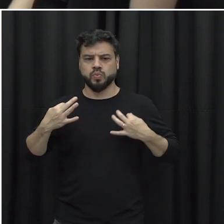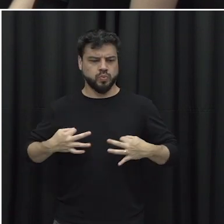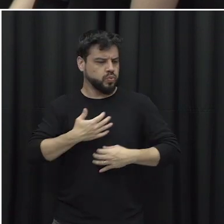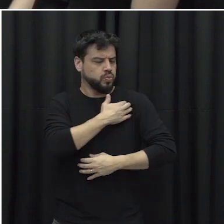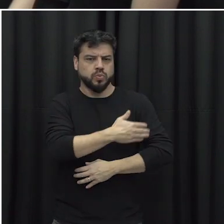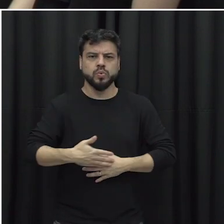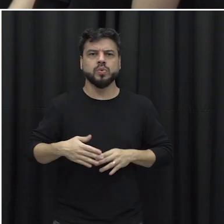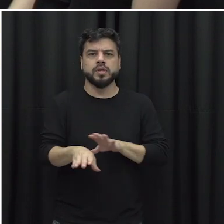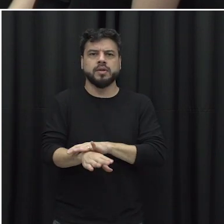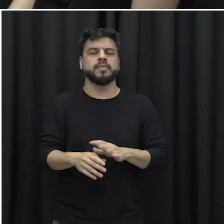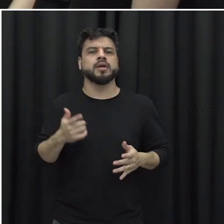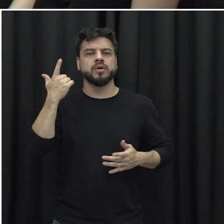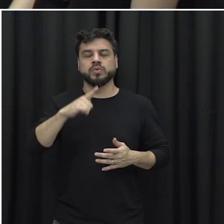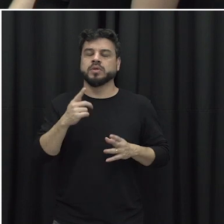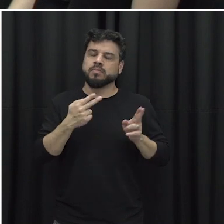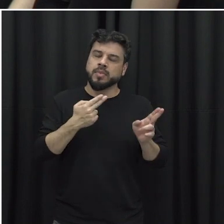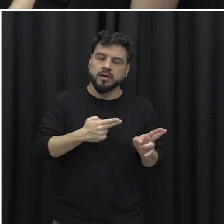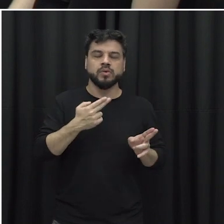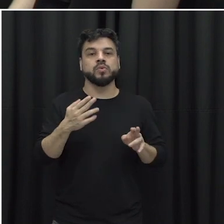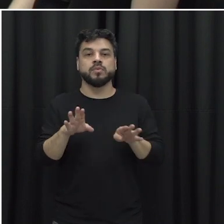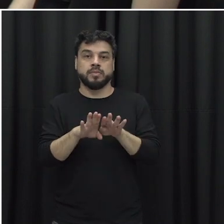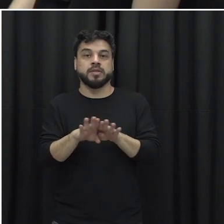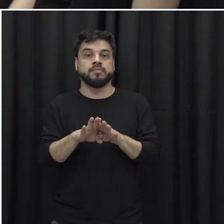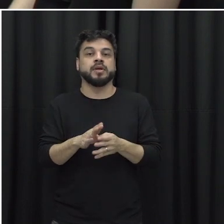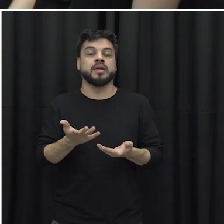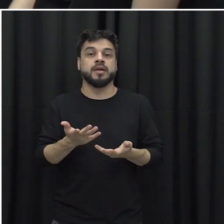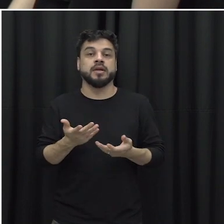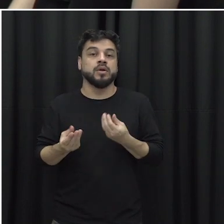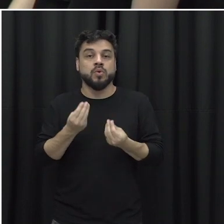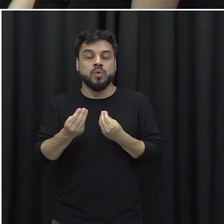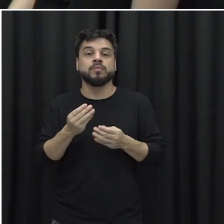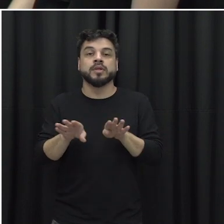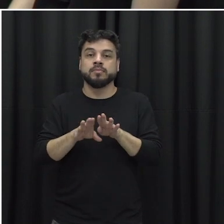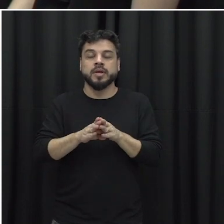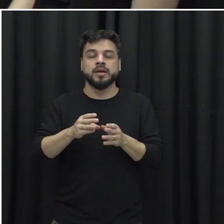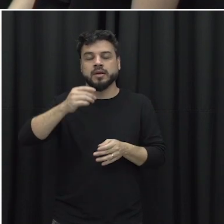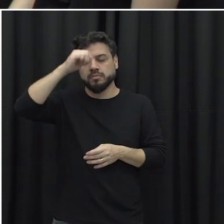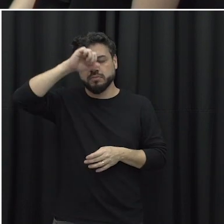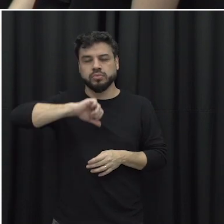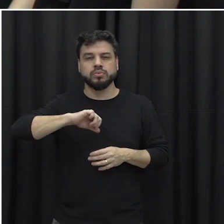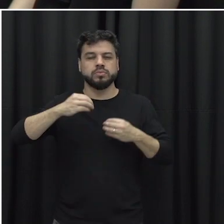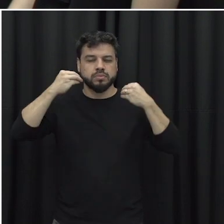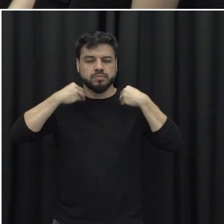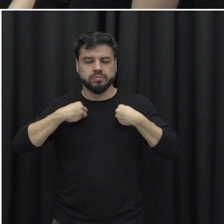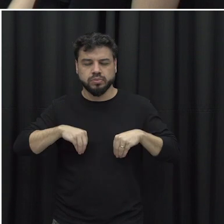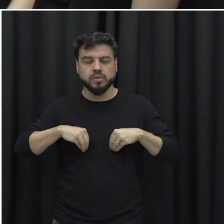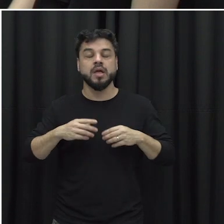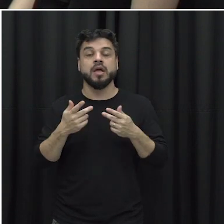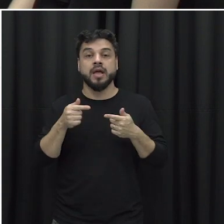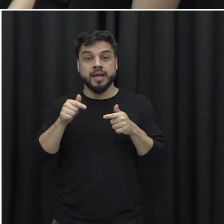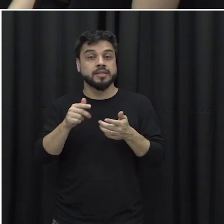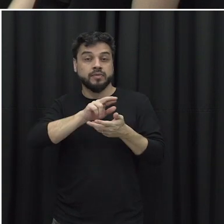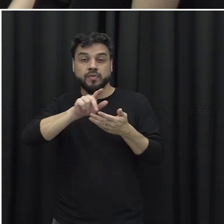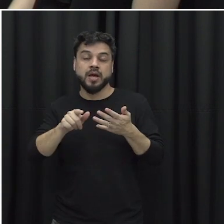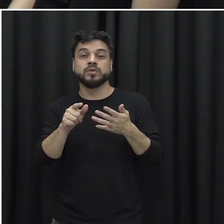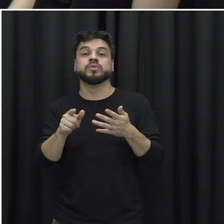constipação, há uma melhora no sono que esse paciente tem, há uma melhora no quadro da depressão. Todos são sintomas associados à doença de Parkinson,